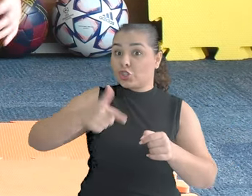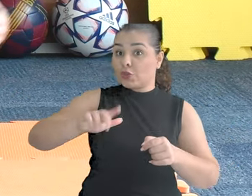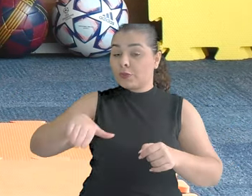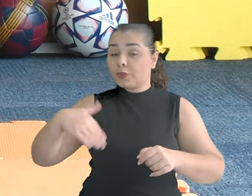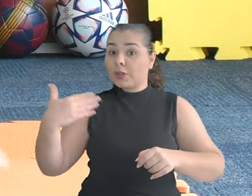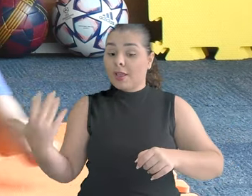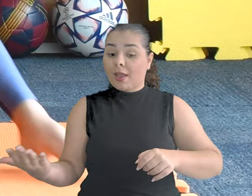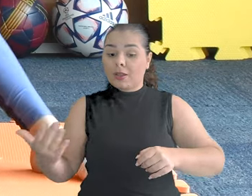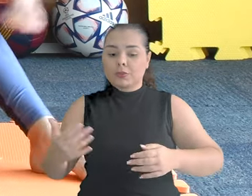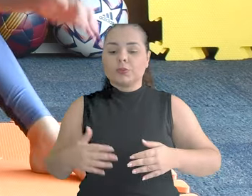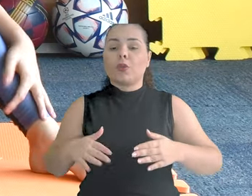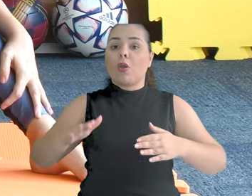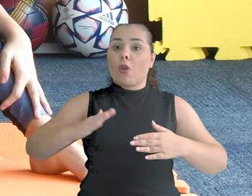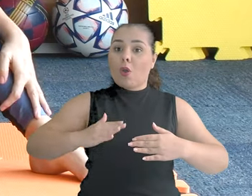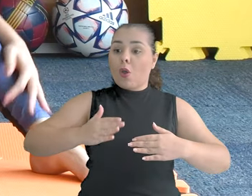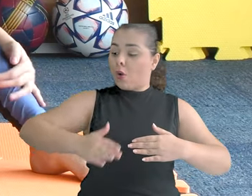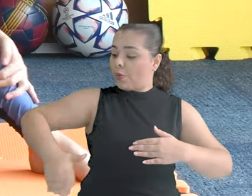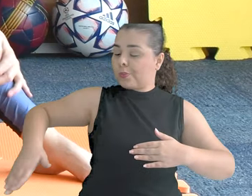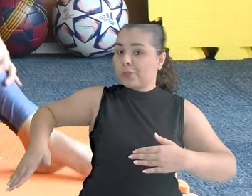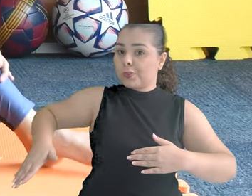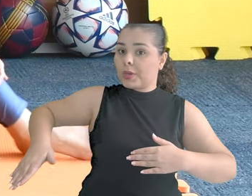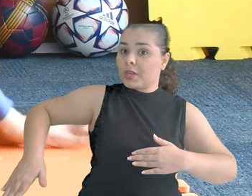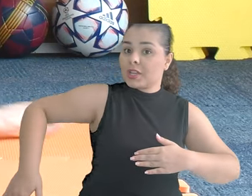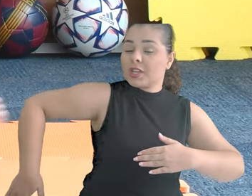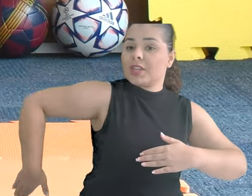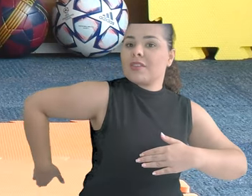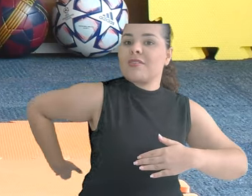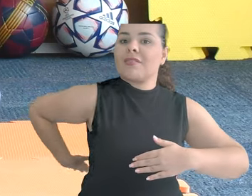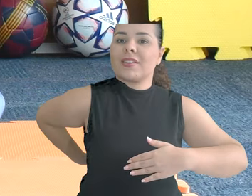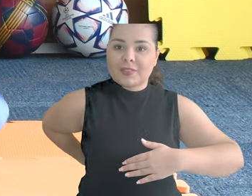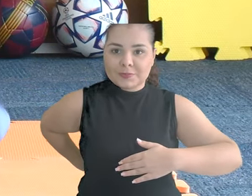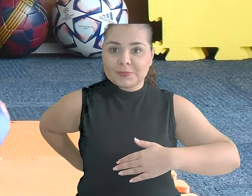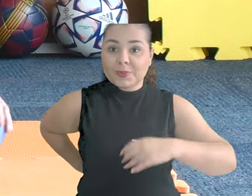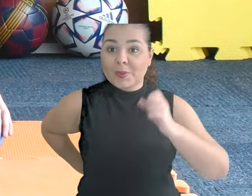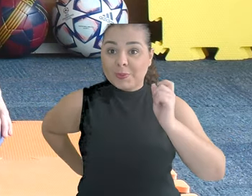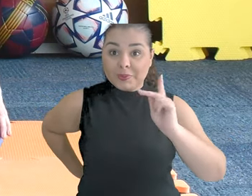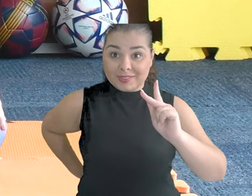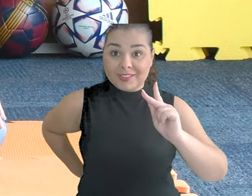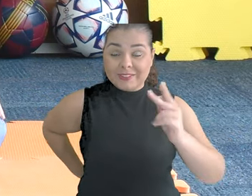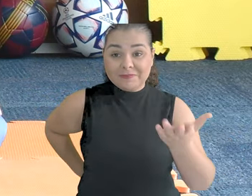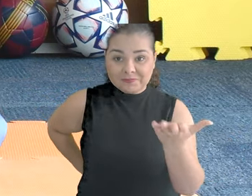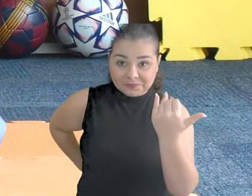Olha. Apoia do ladinho. Põe para trás.